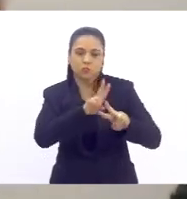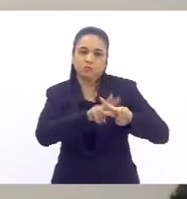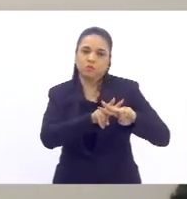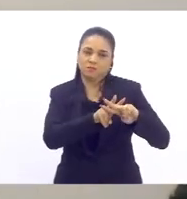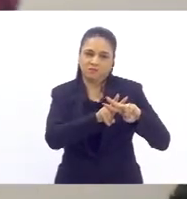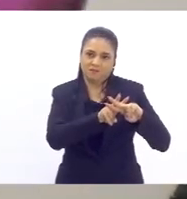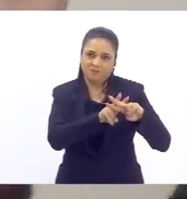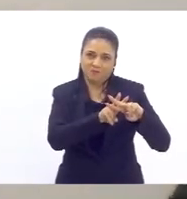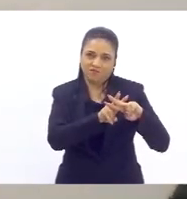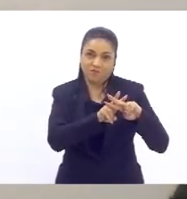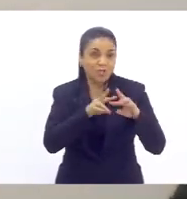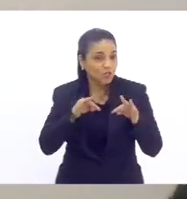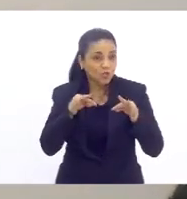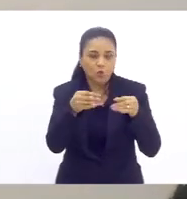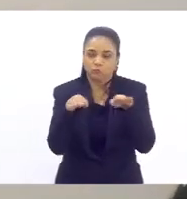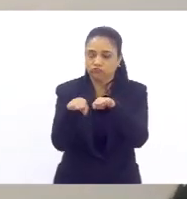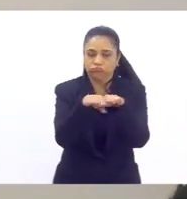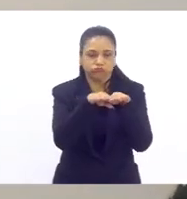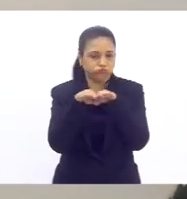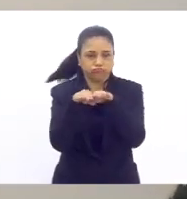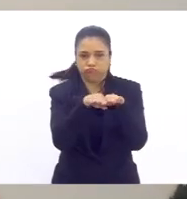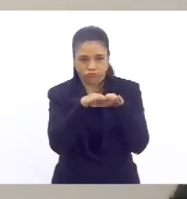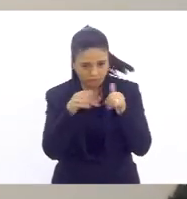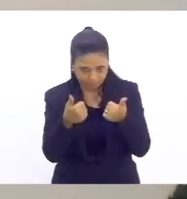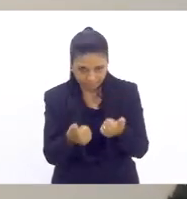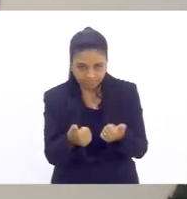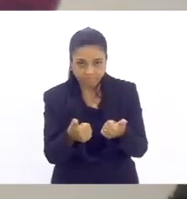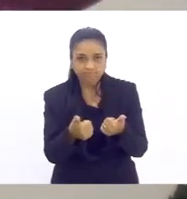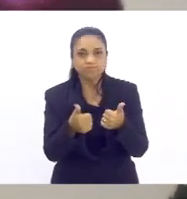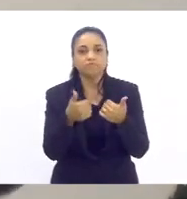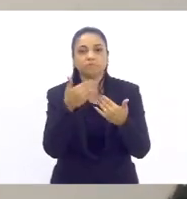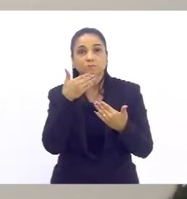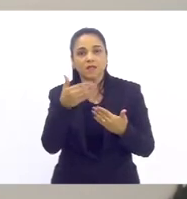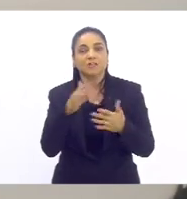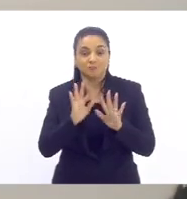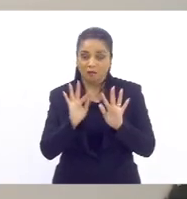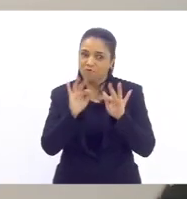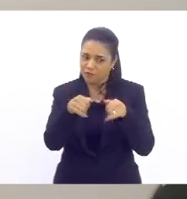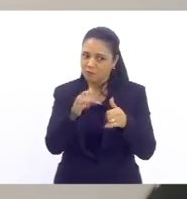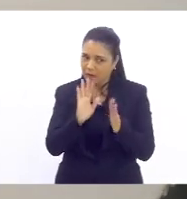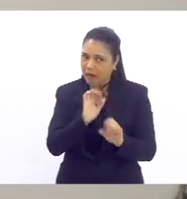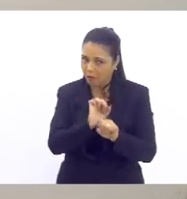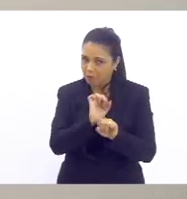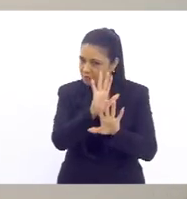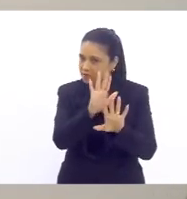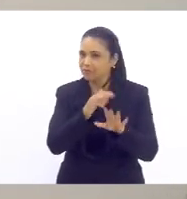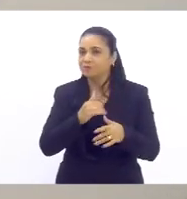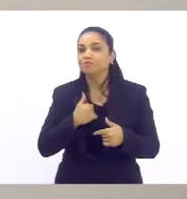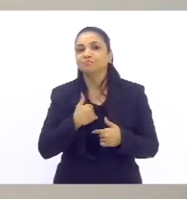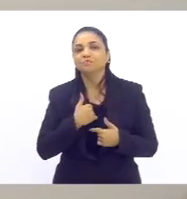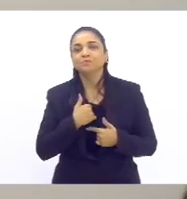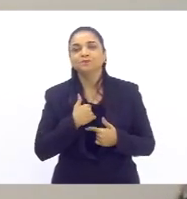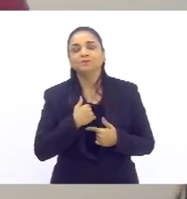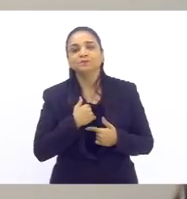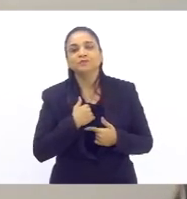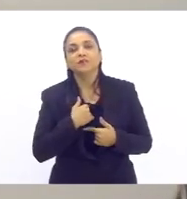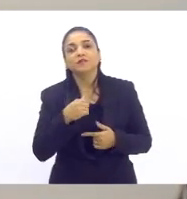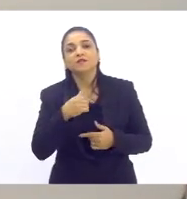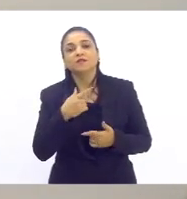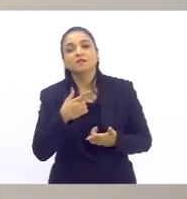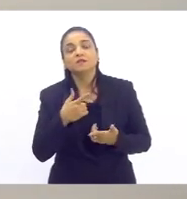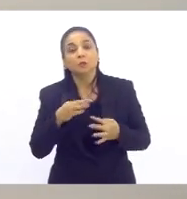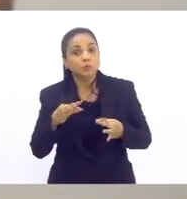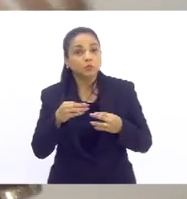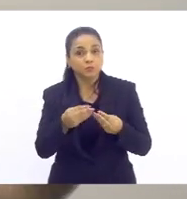é bom para todos os lados o que o que o que se pede já concluo né e no